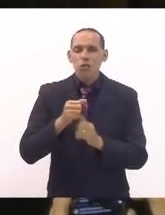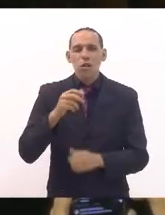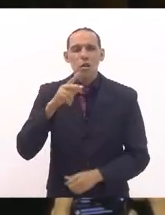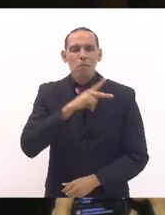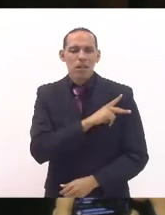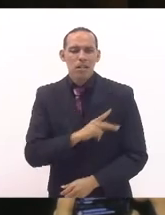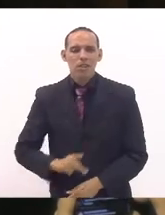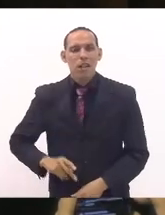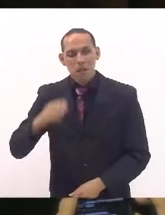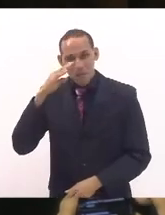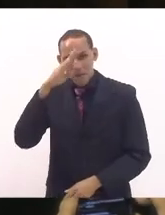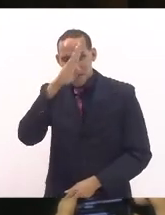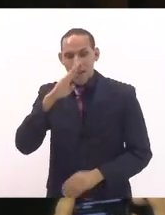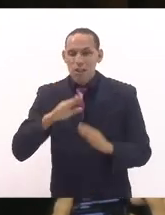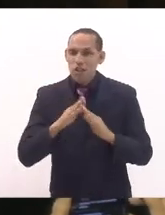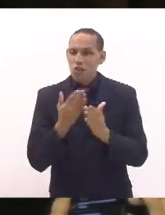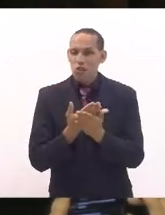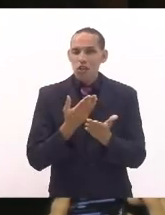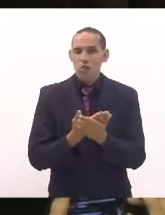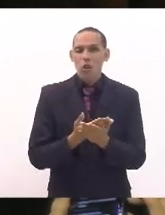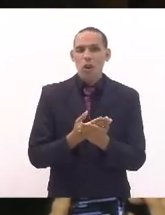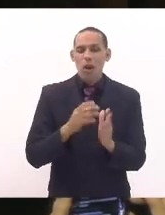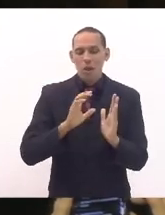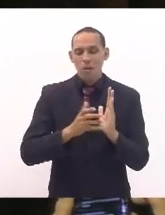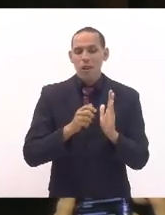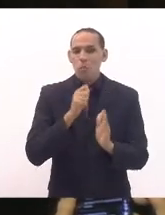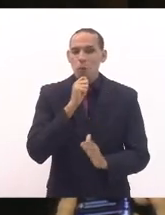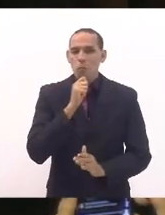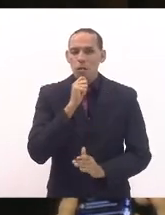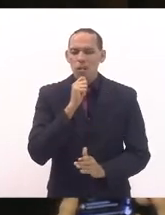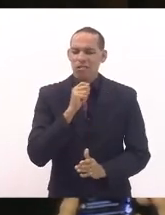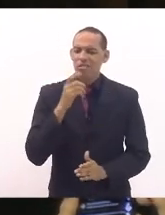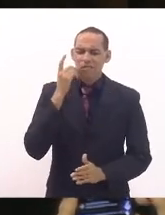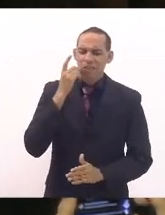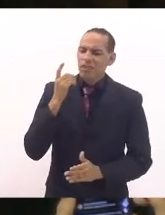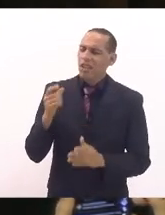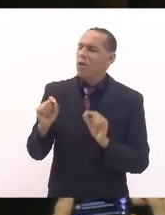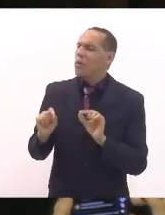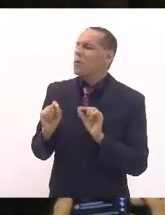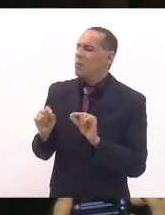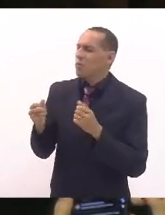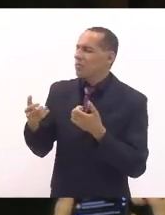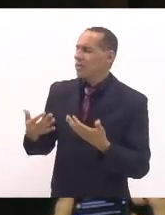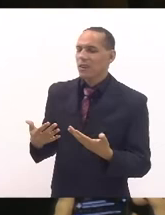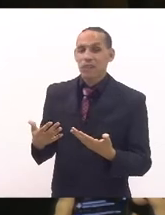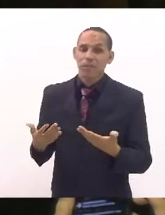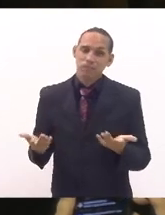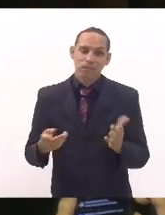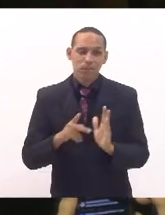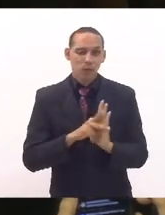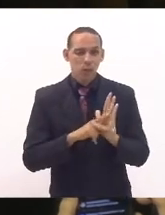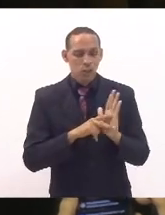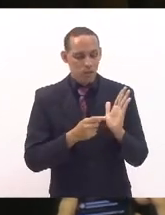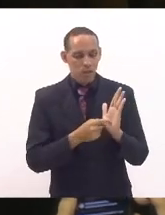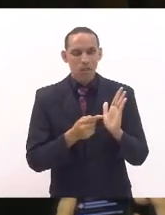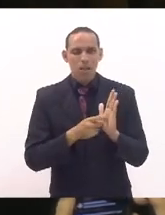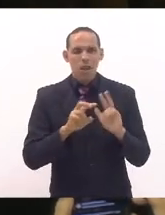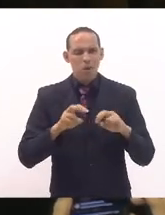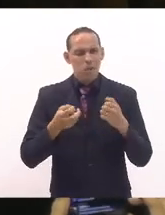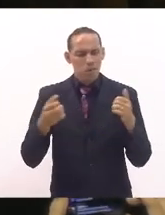é a escola sem partido. Deputado, o que a senhora quer dizer com isso? Então, esse projeto veio a